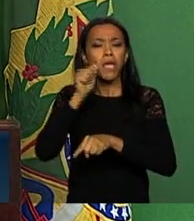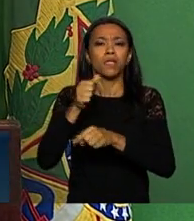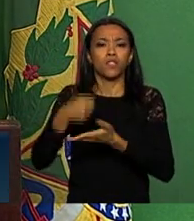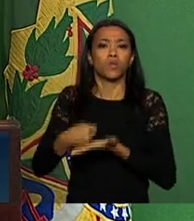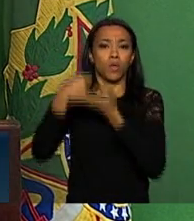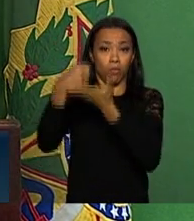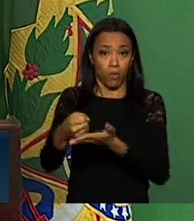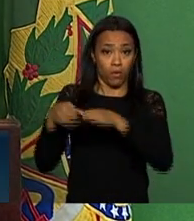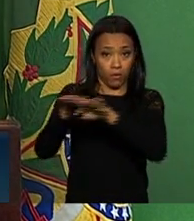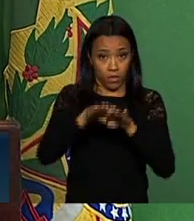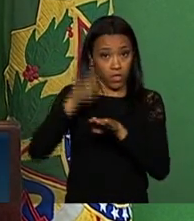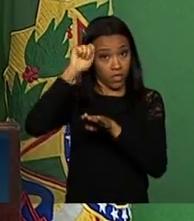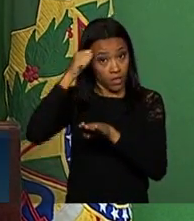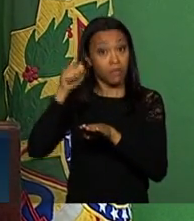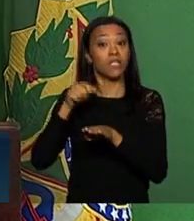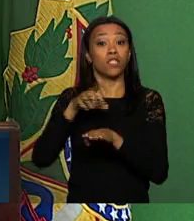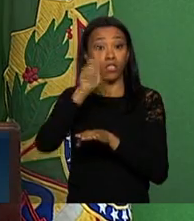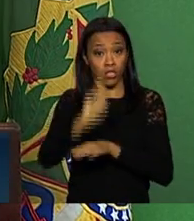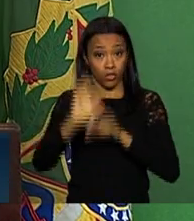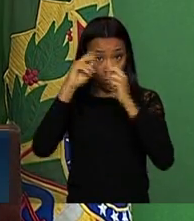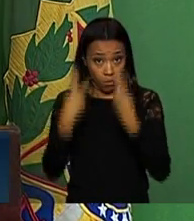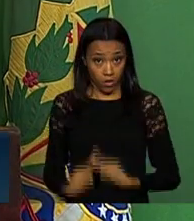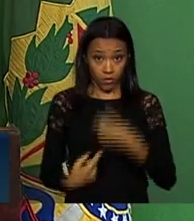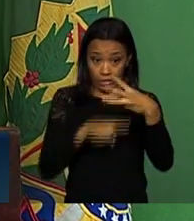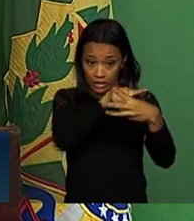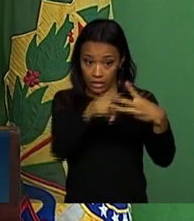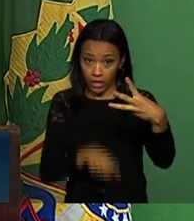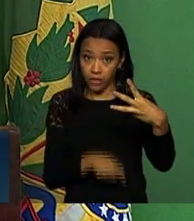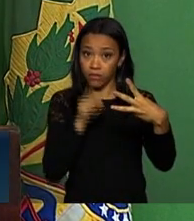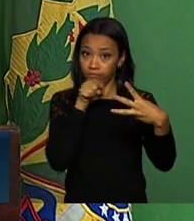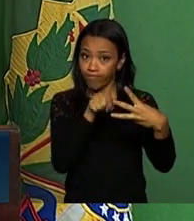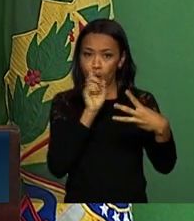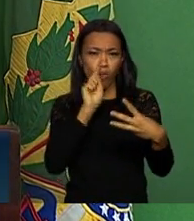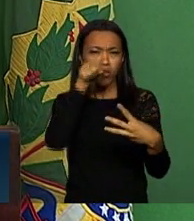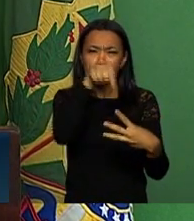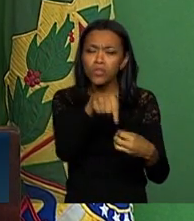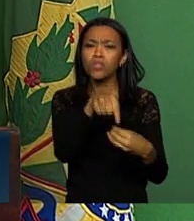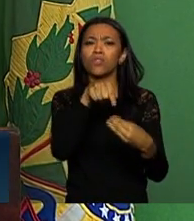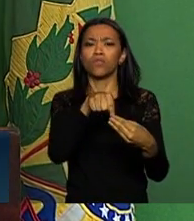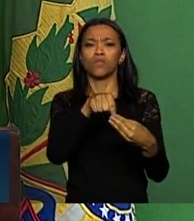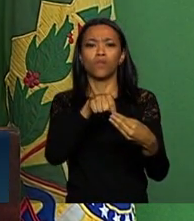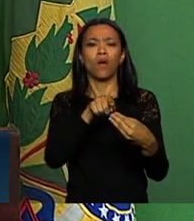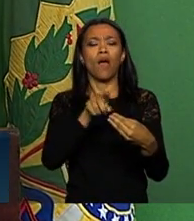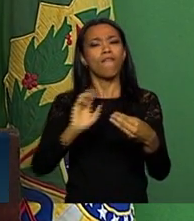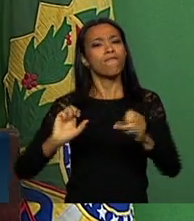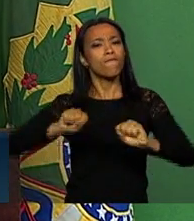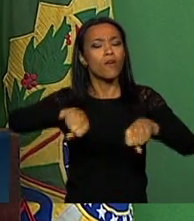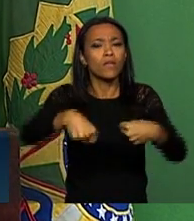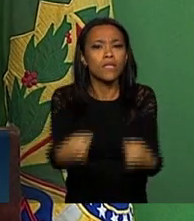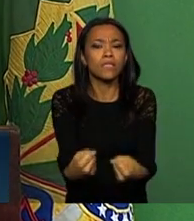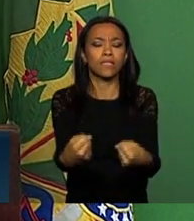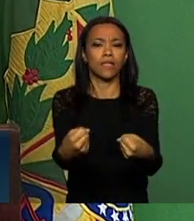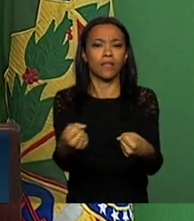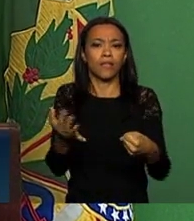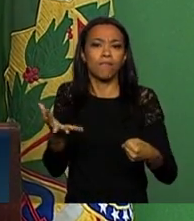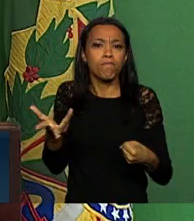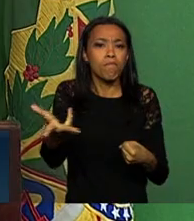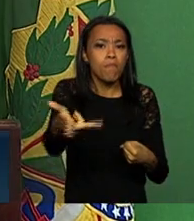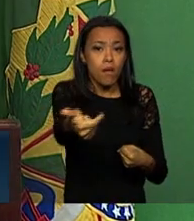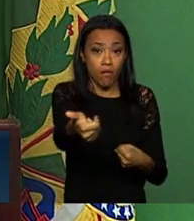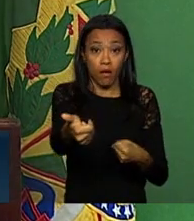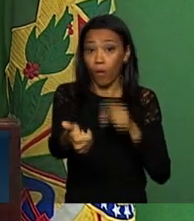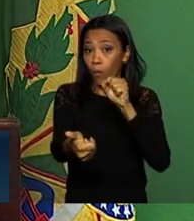racial e dos Direitos Humanos tem o objetivo de fortalecer e aprimorar as